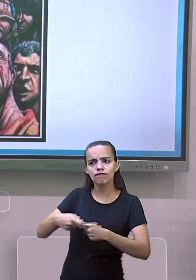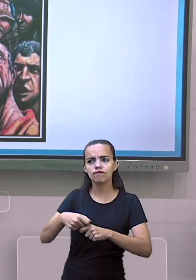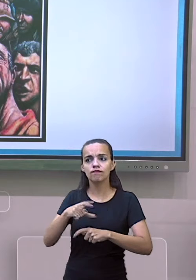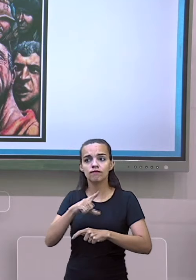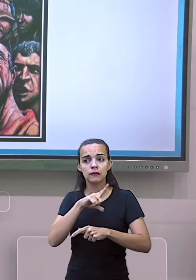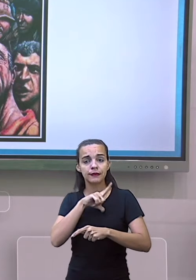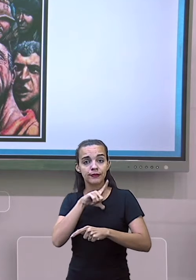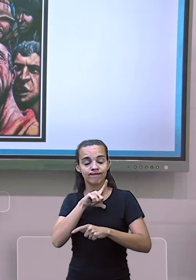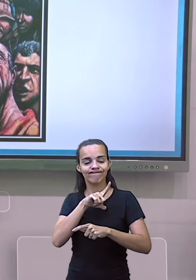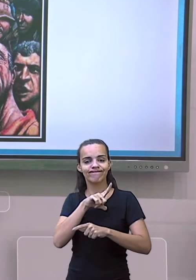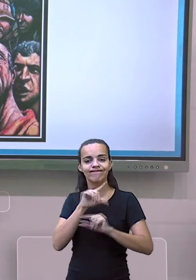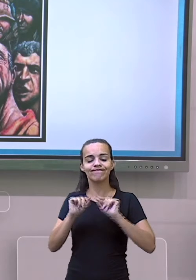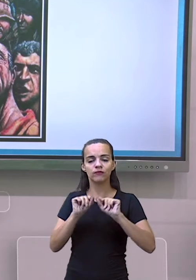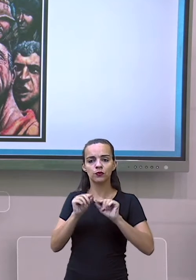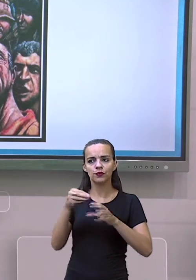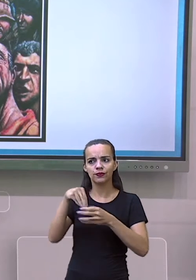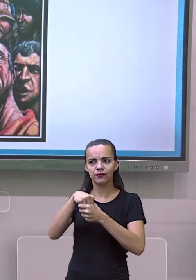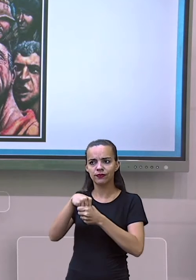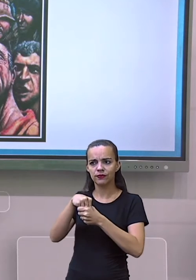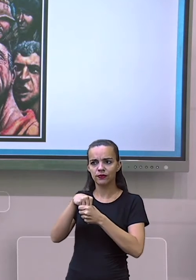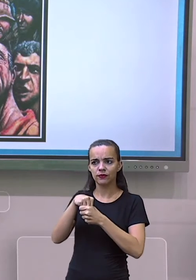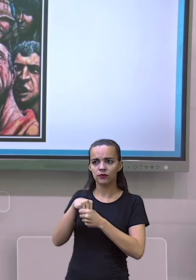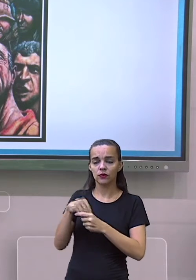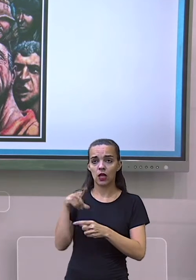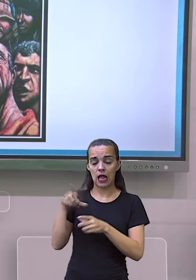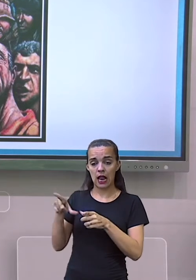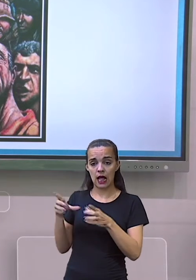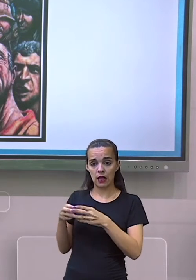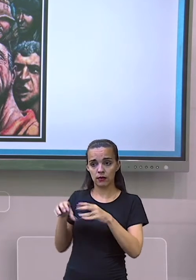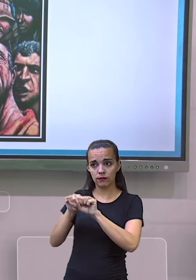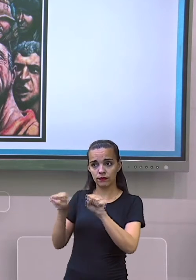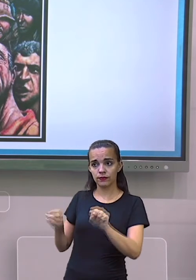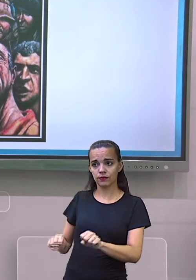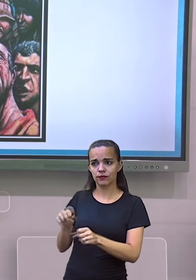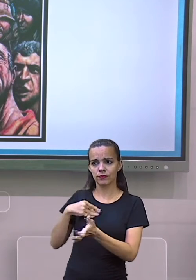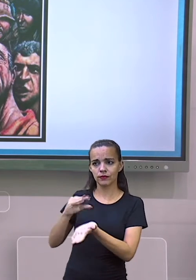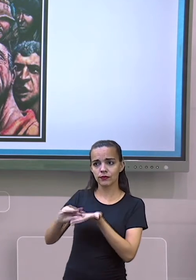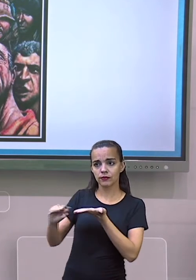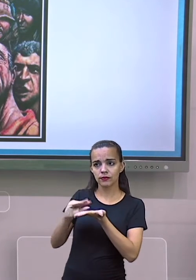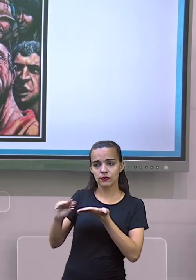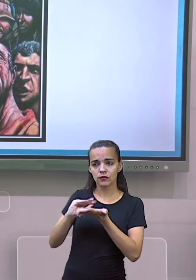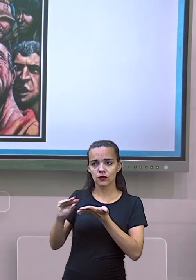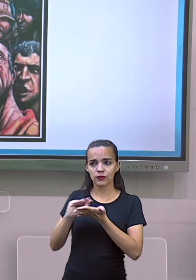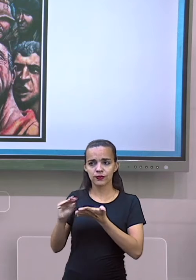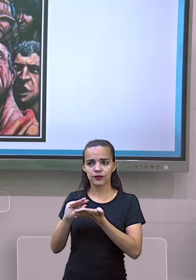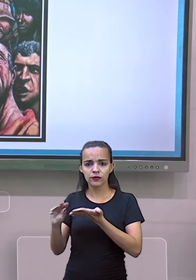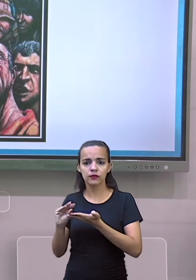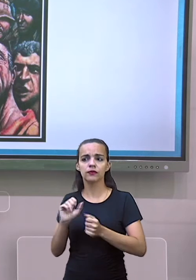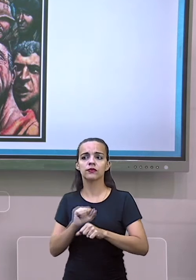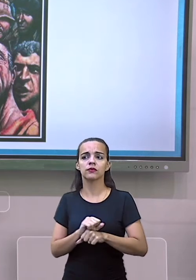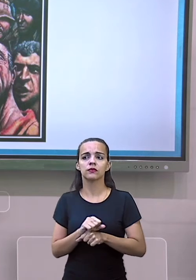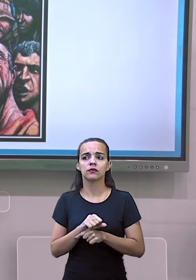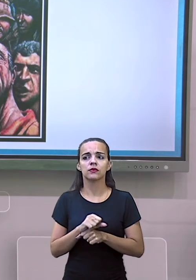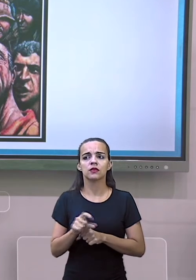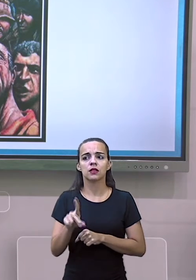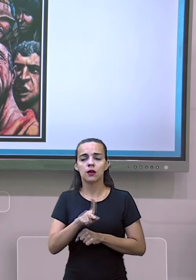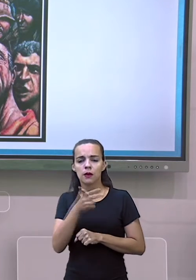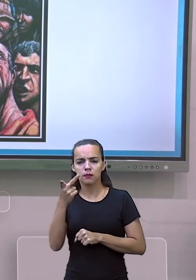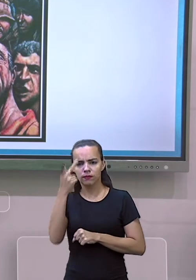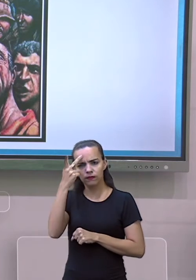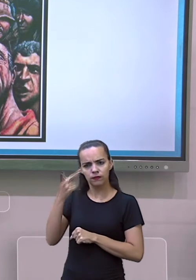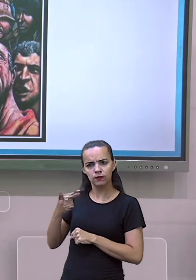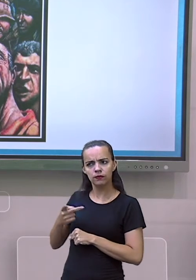estruturados sobre a luta de classes. No sistema capitalista, o antagonismo entre opressor e